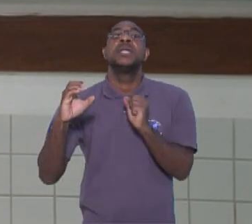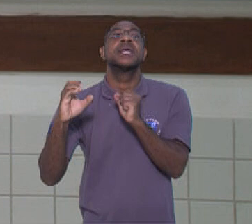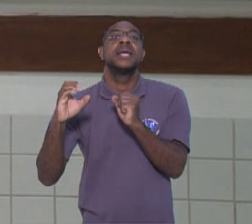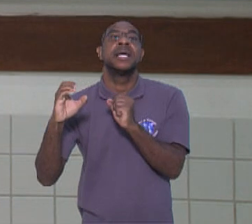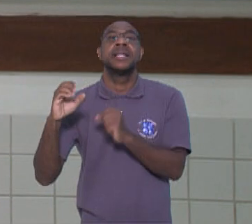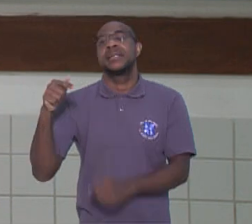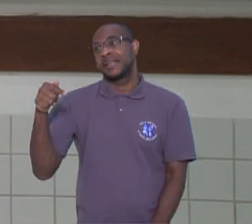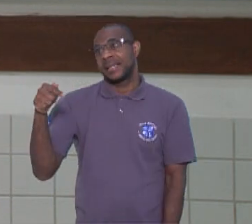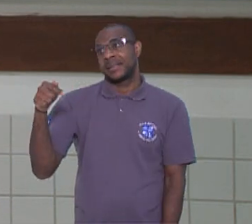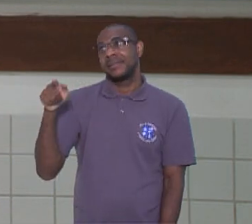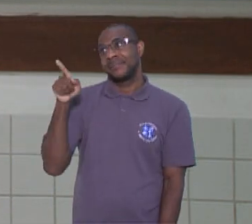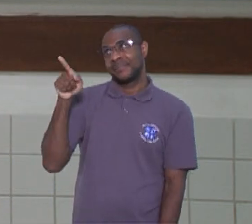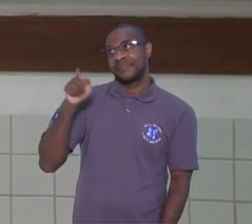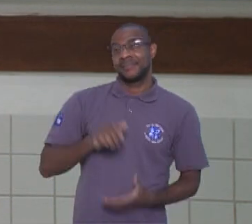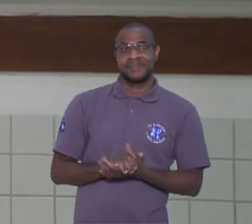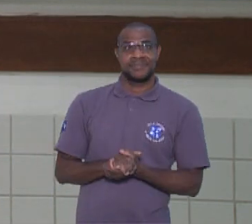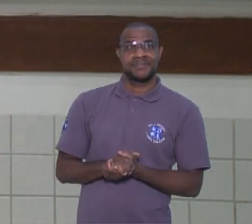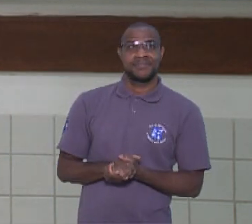7.